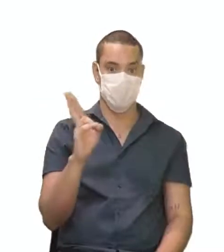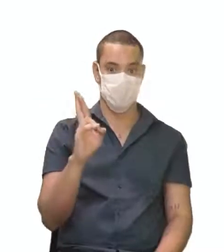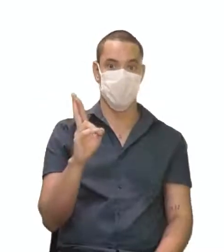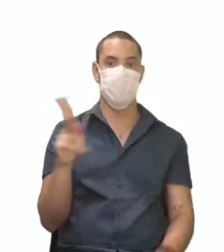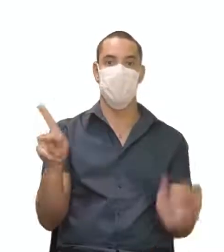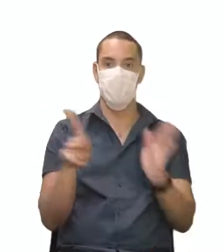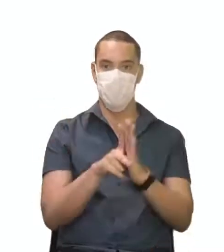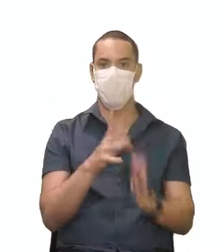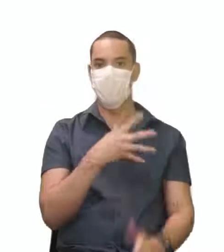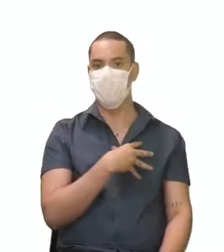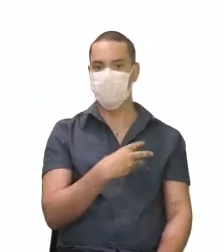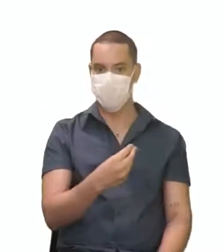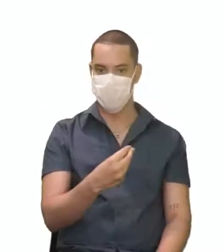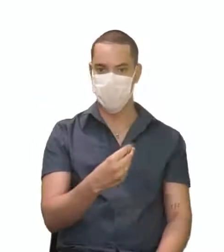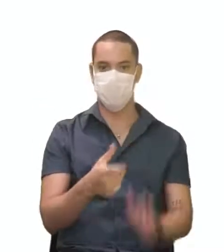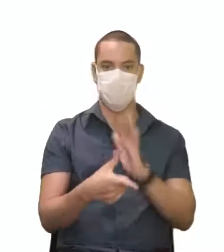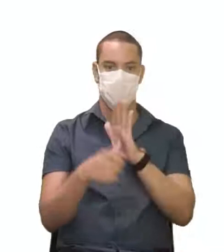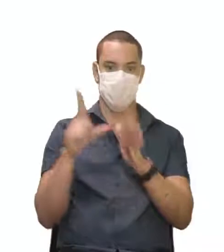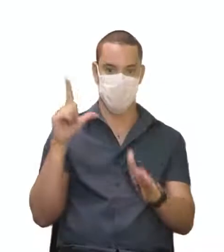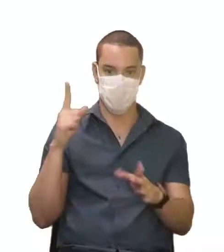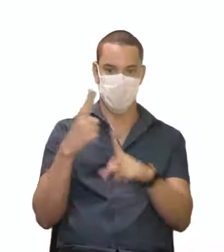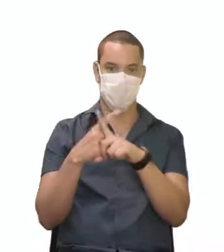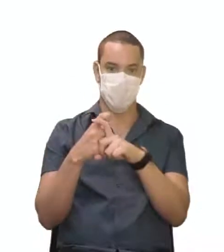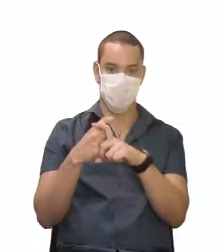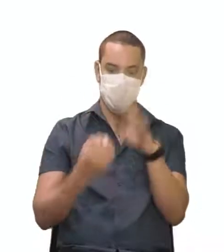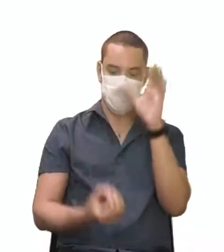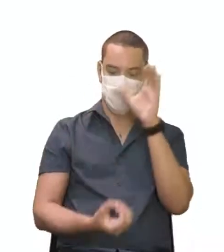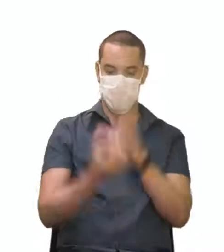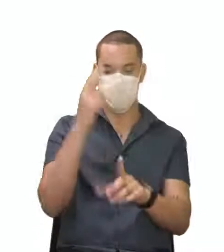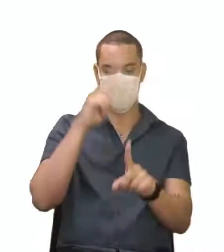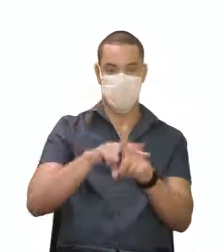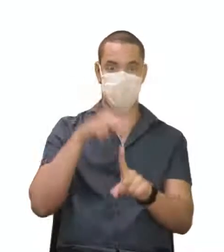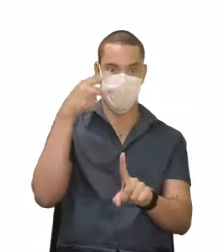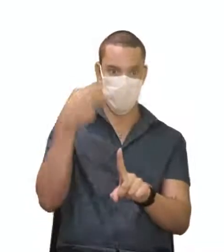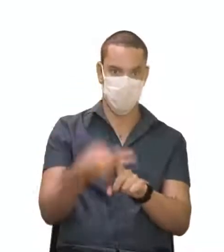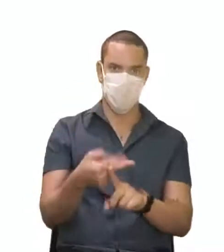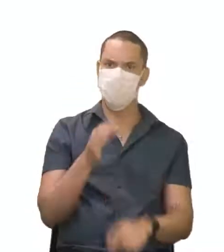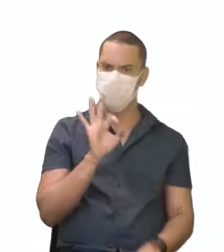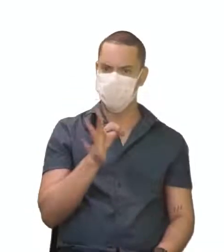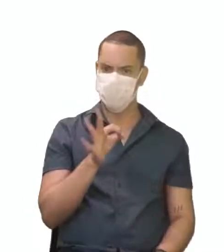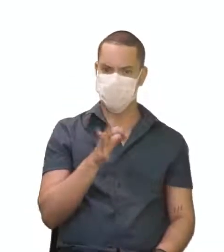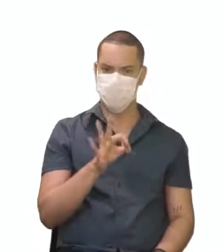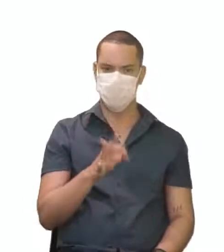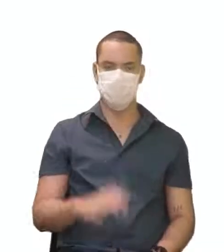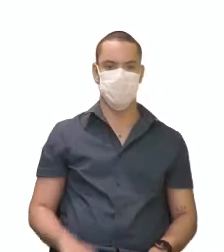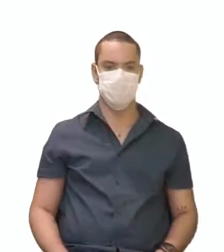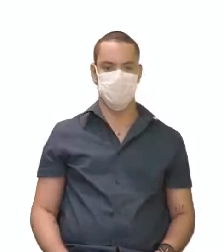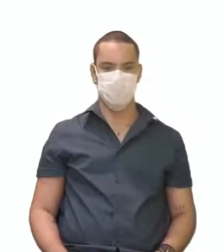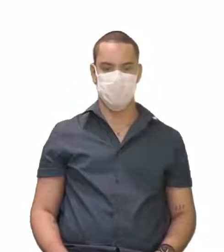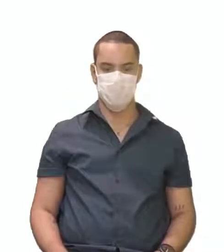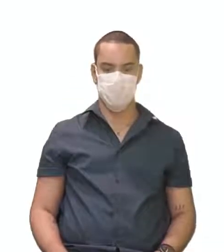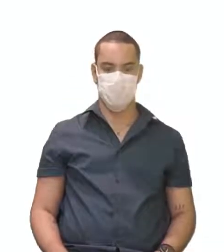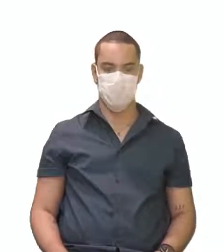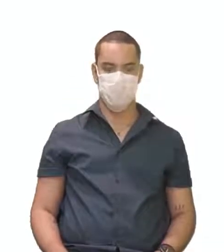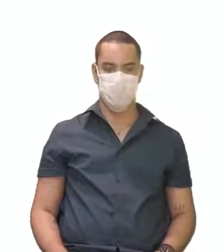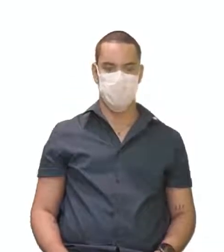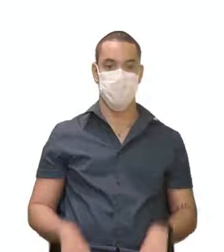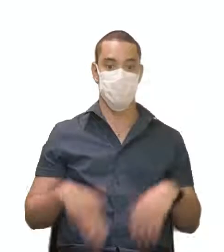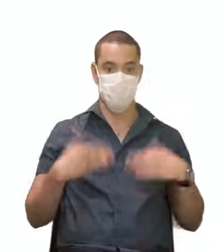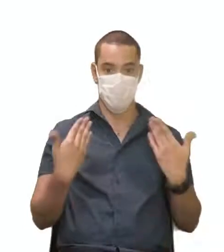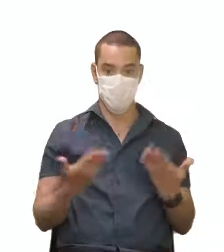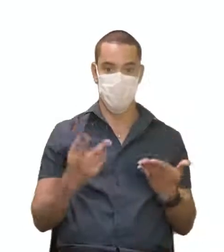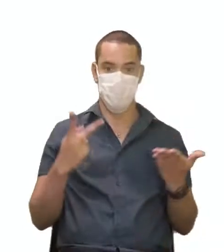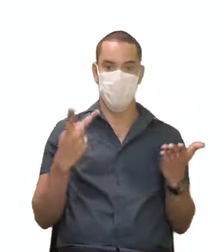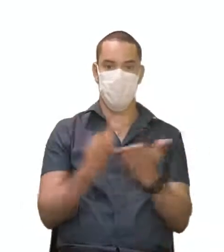cromátides filhas, que uniam, formavam o cromossomo que estava duplicado. Perfeito? Olha lá. Quando os